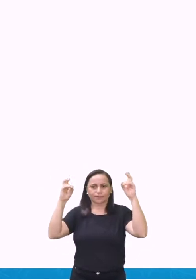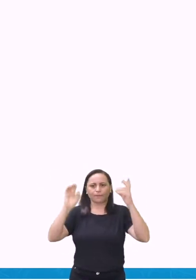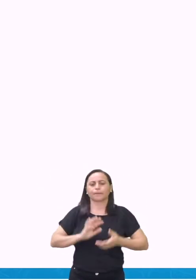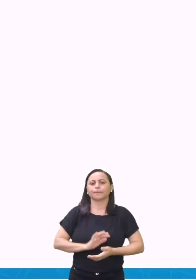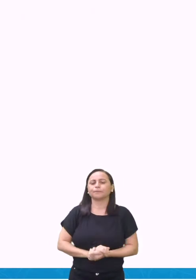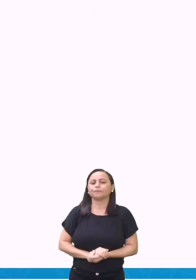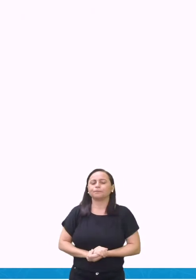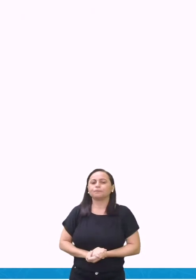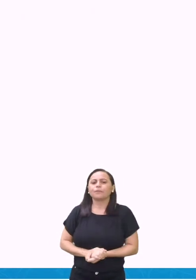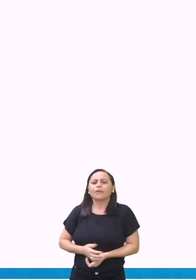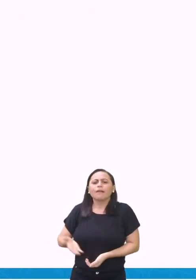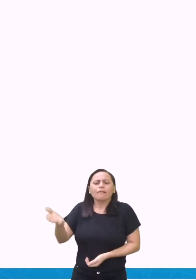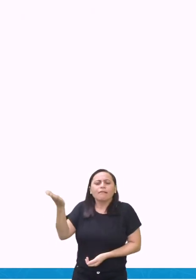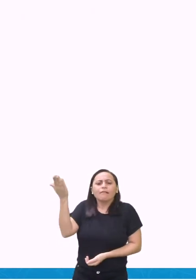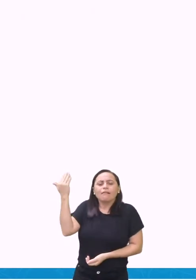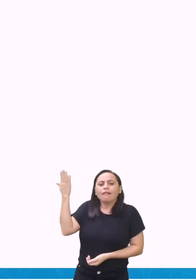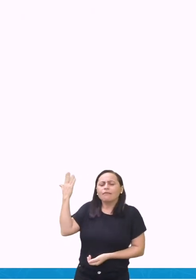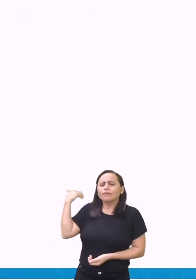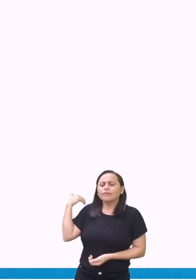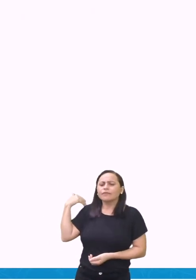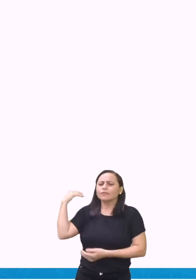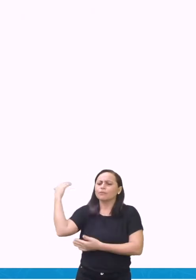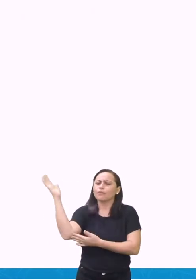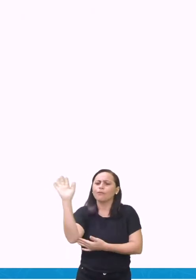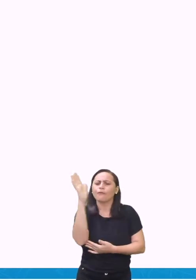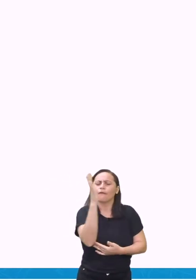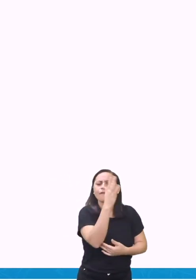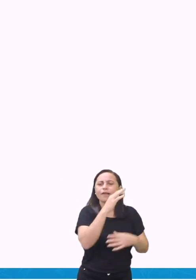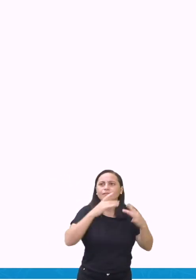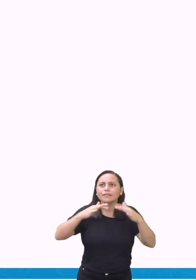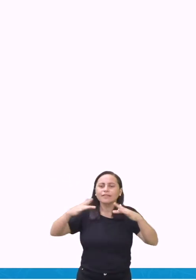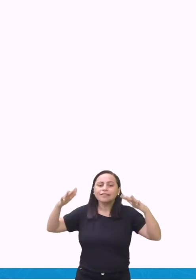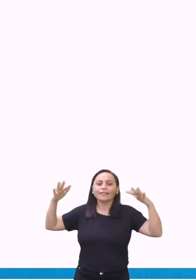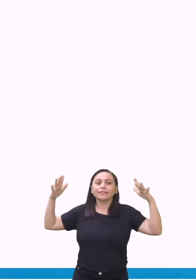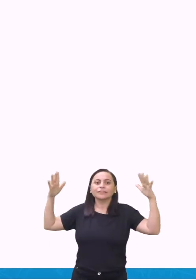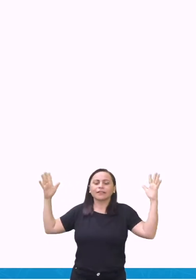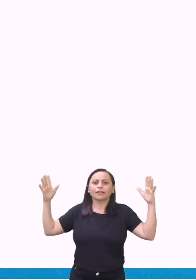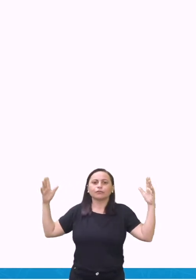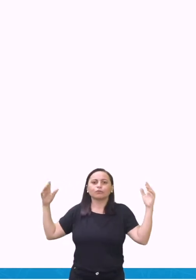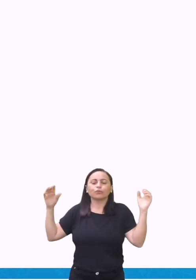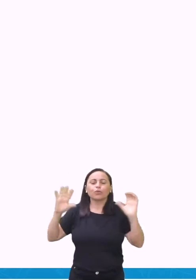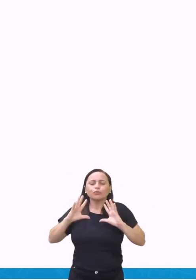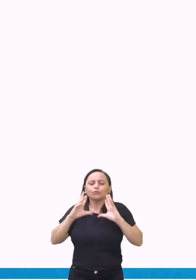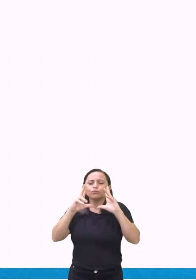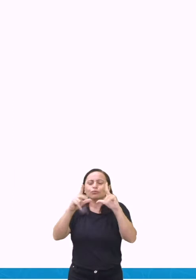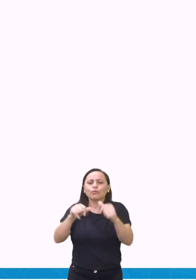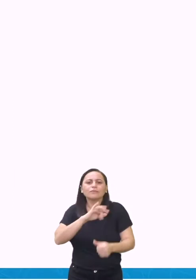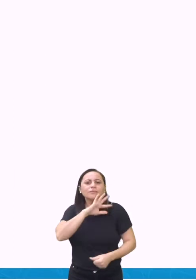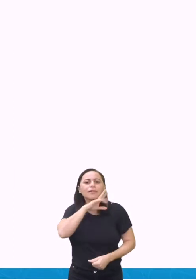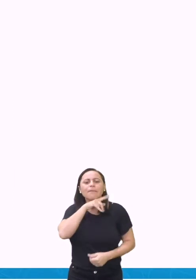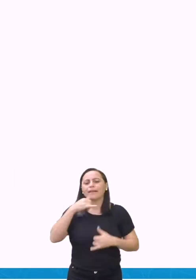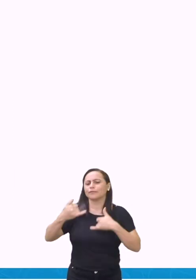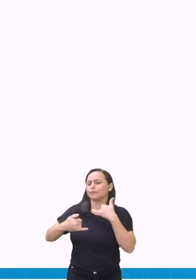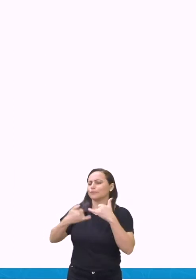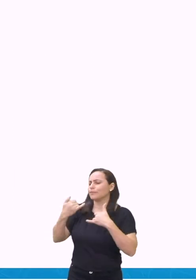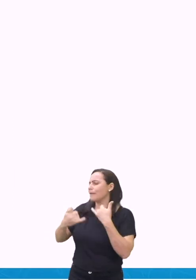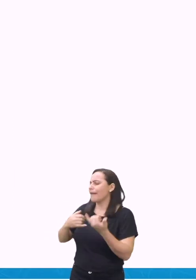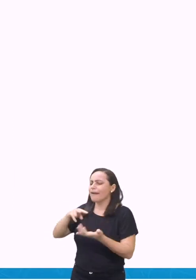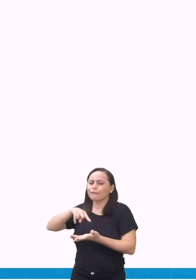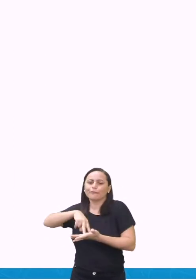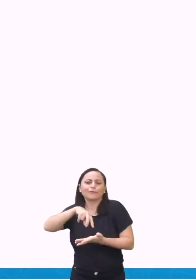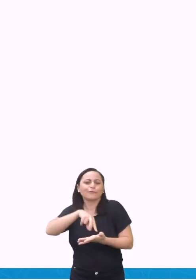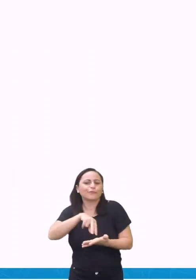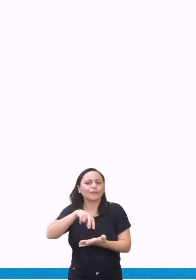vez uma floresta encantada onde todos os animais brincavam,